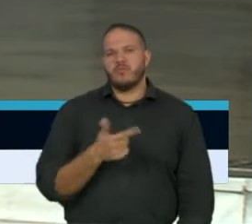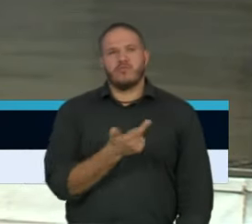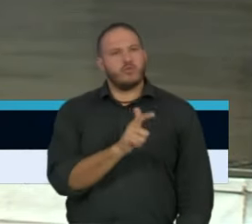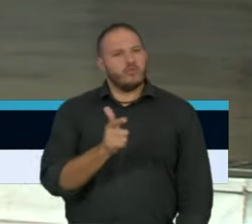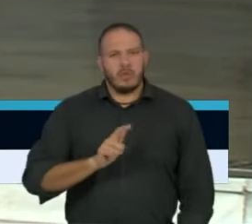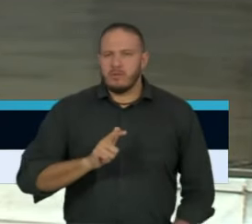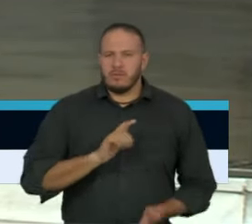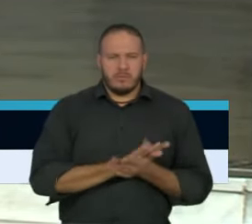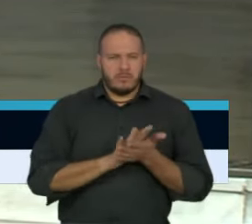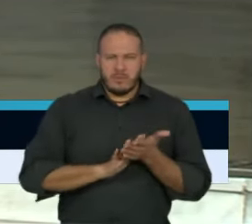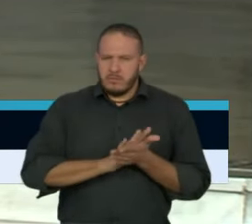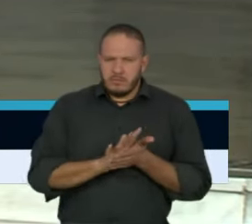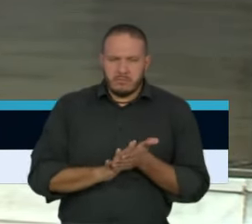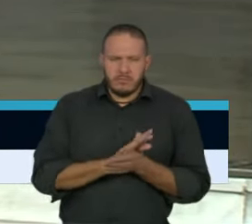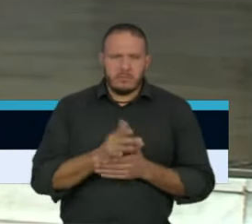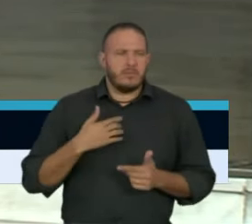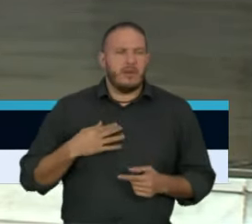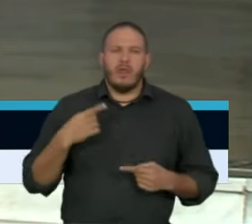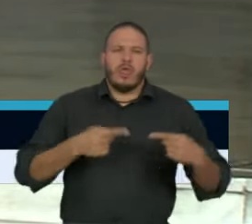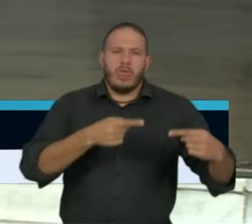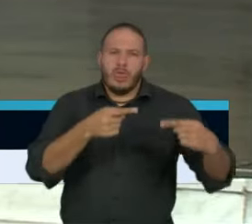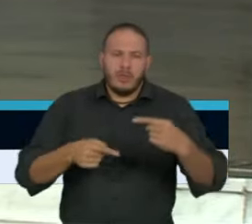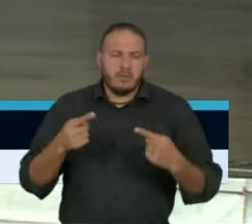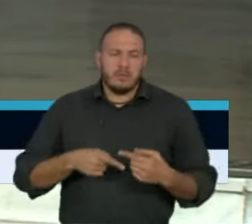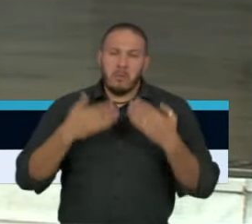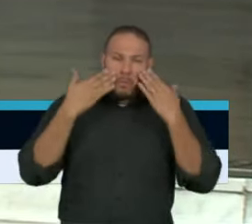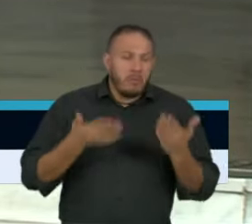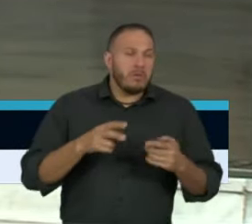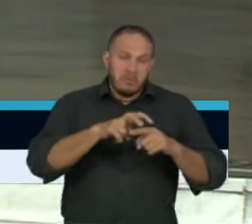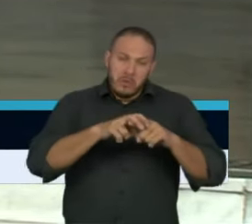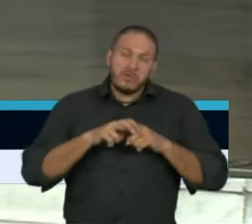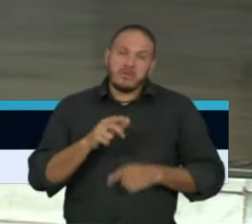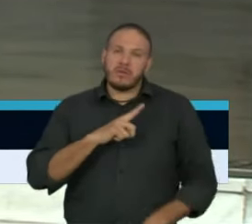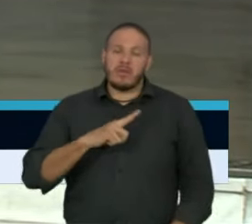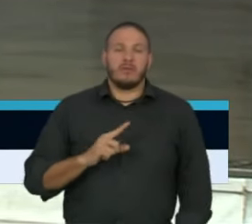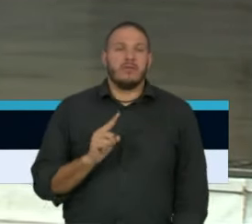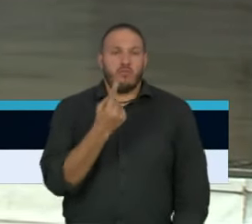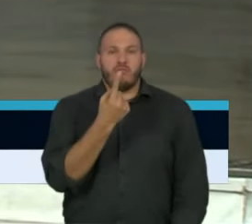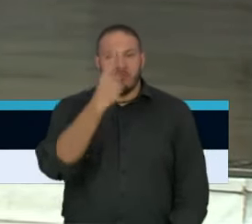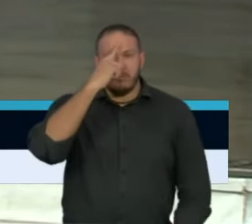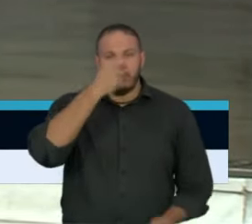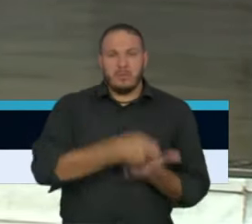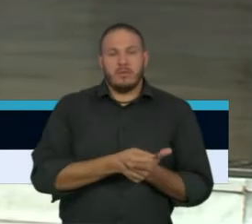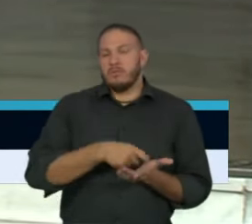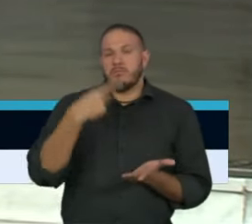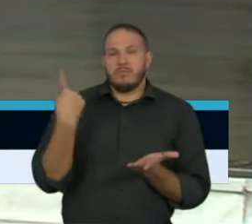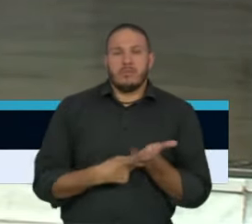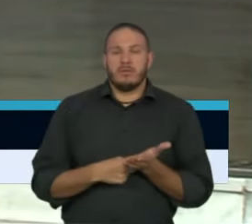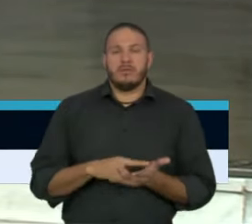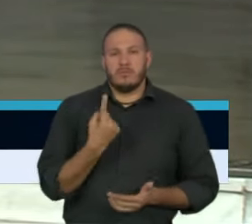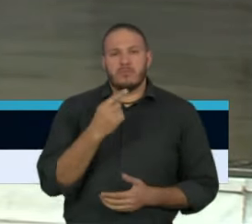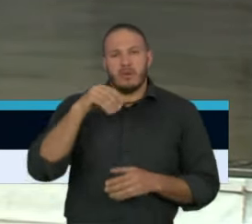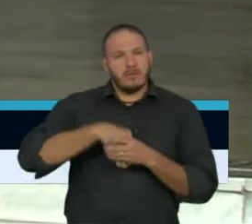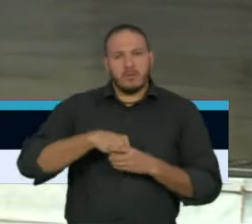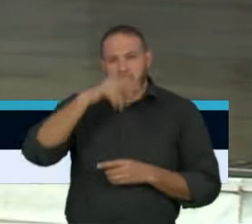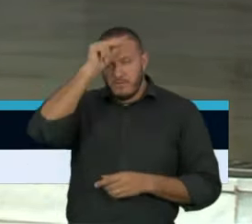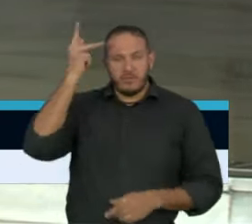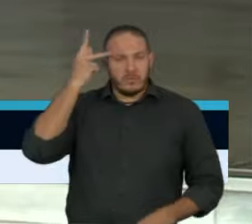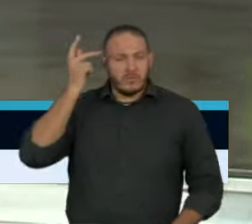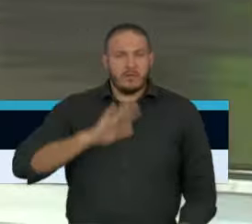nenhuma tipo de discussão pública e é por isso que tem apenas um entendimento e apenas uma voz dentro da Prefeitura de São